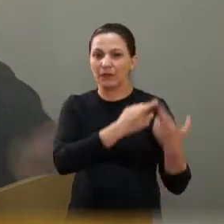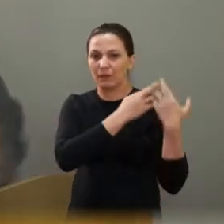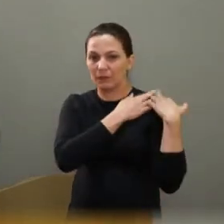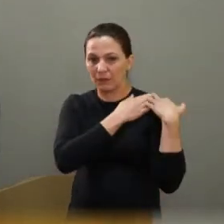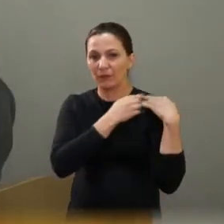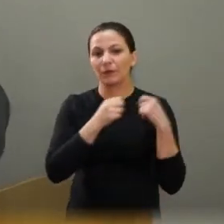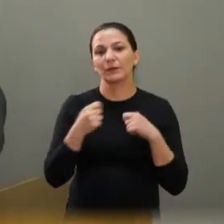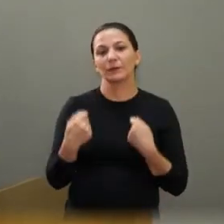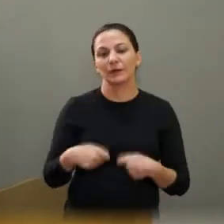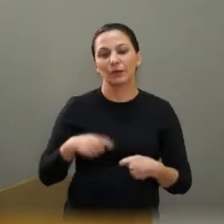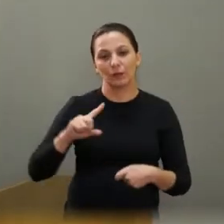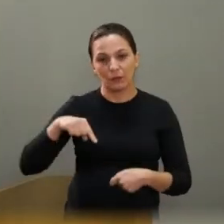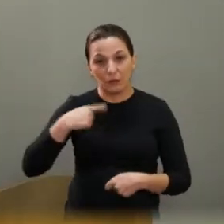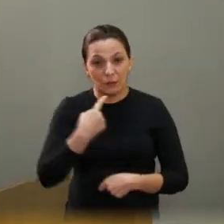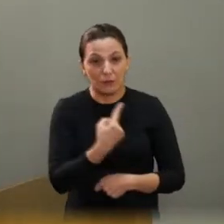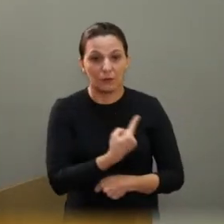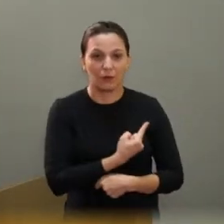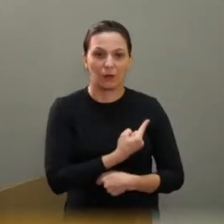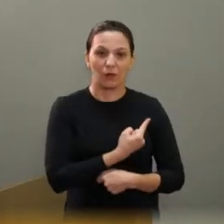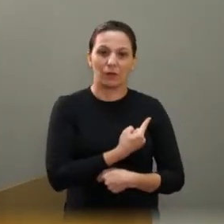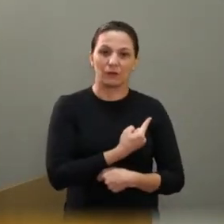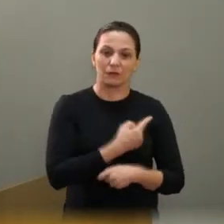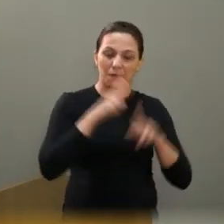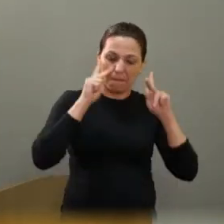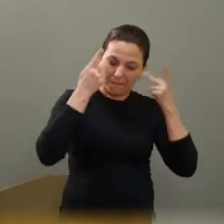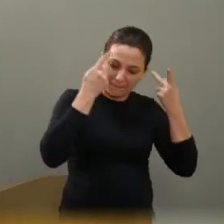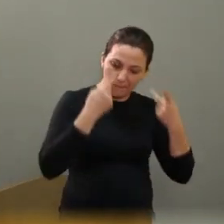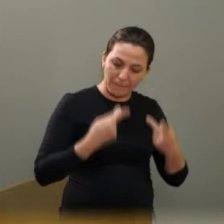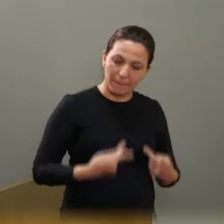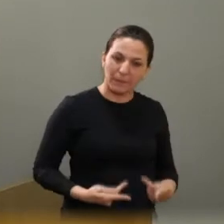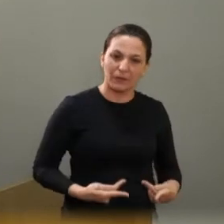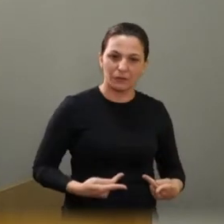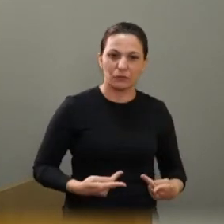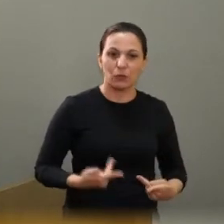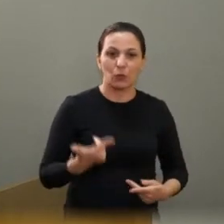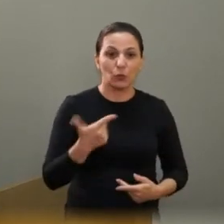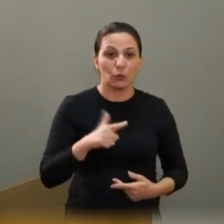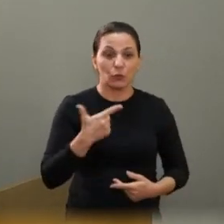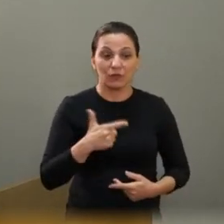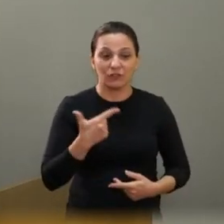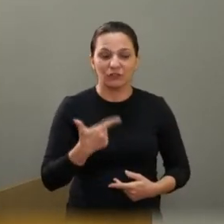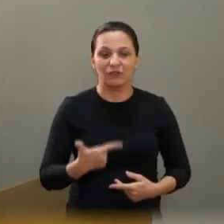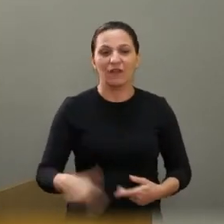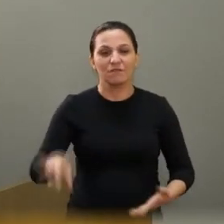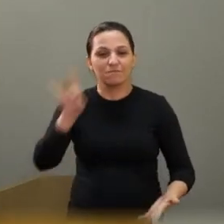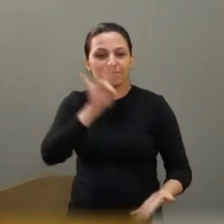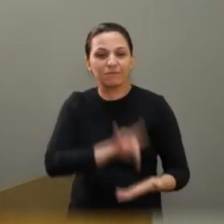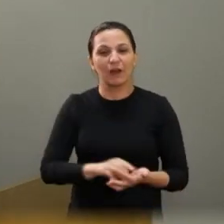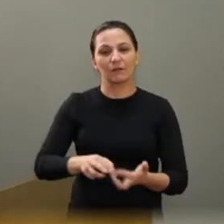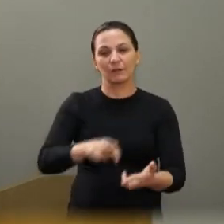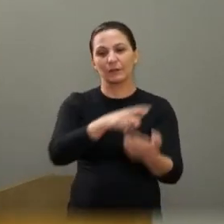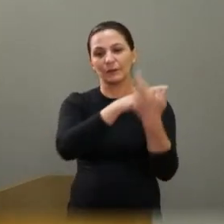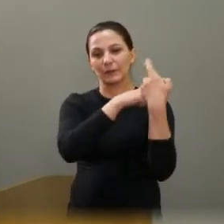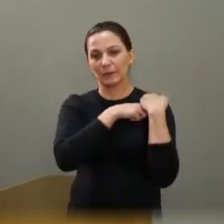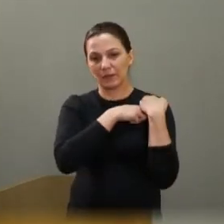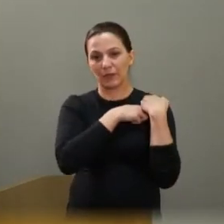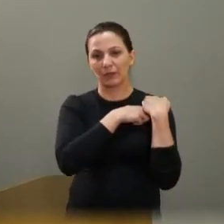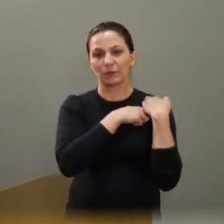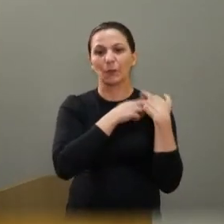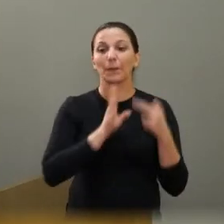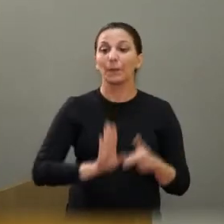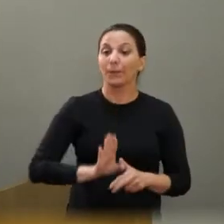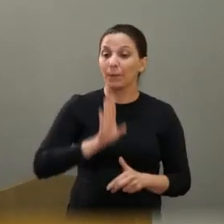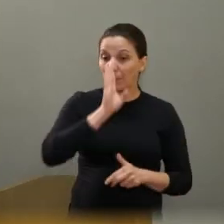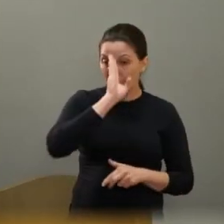enquanto nosso seres humanos não tivermos responsabilidade com